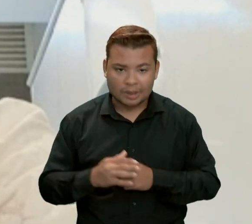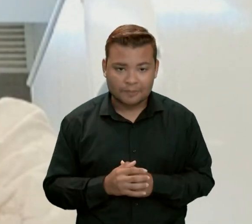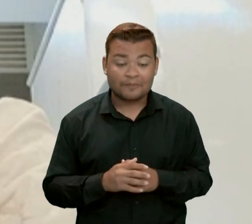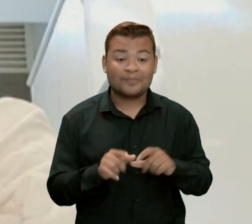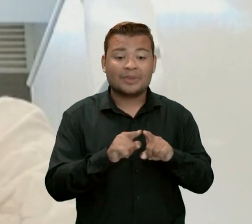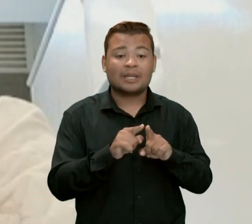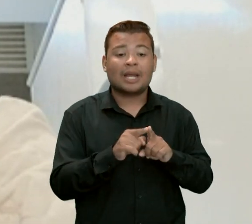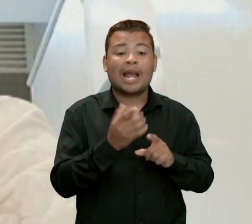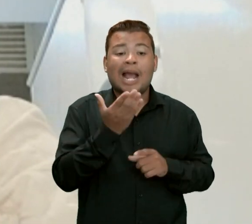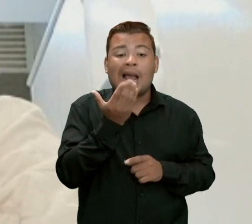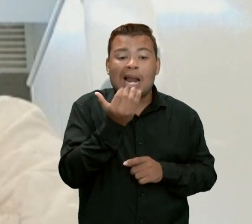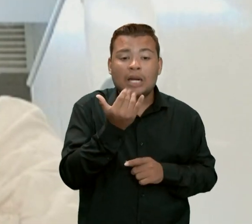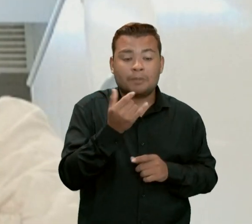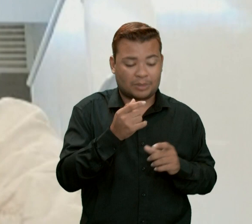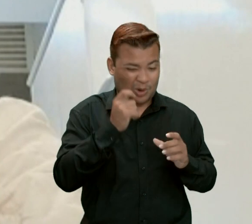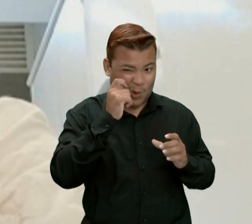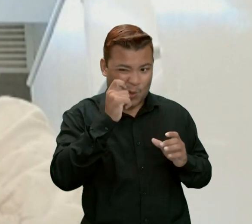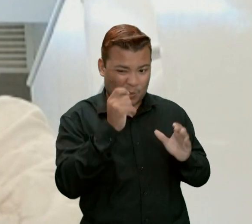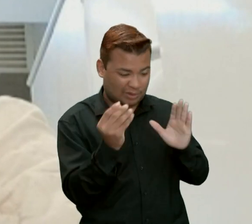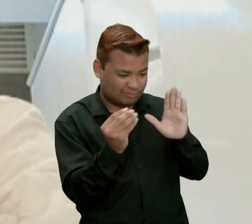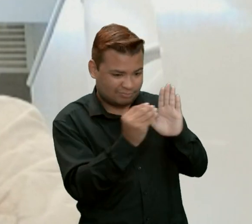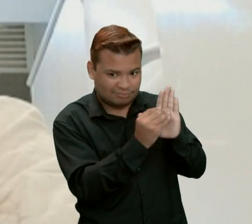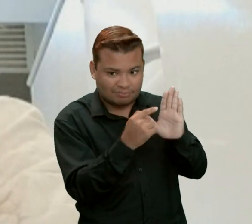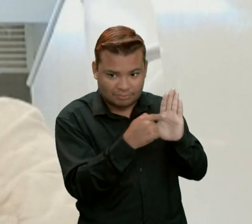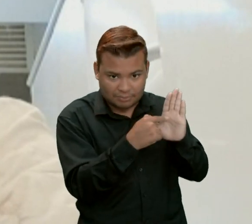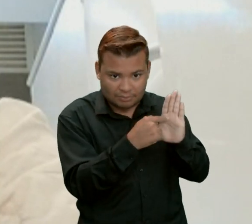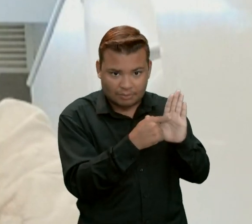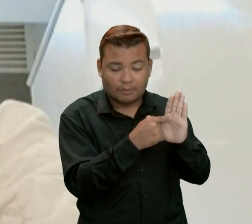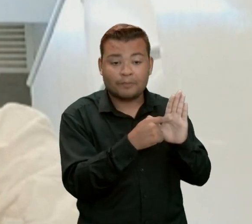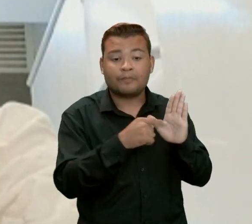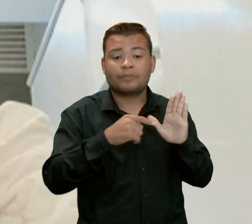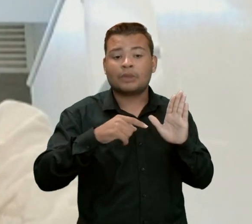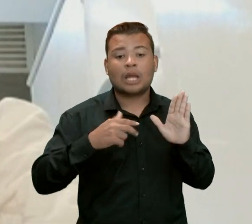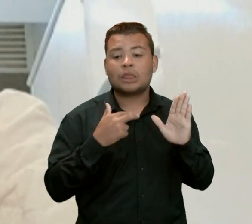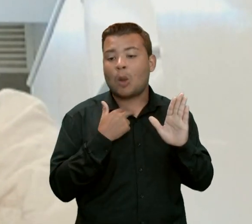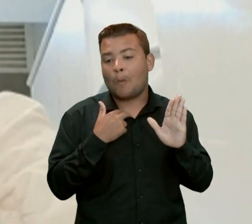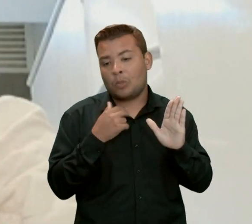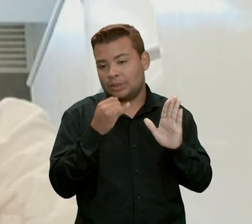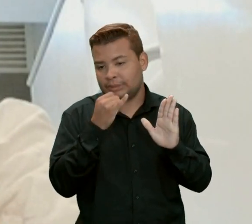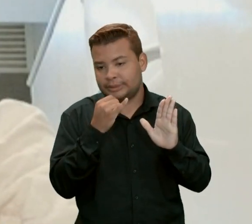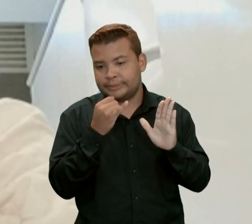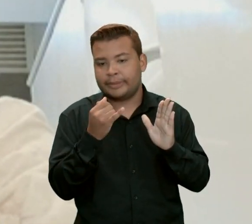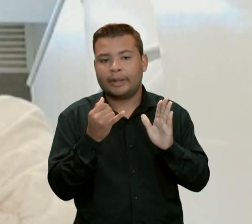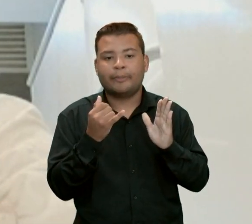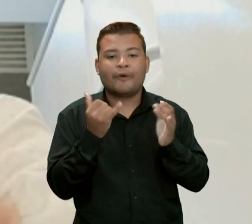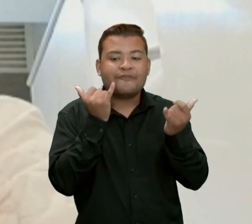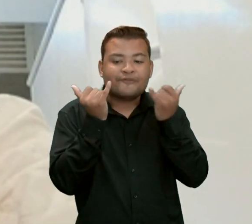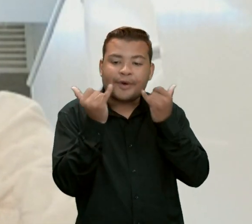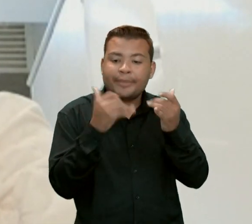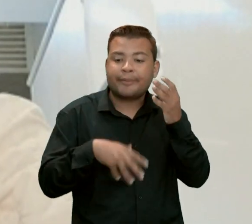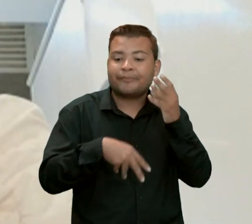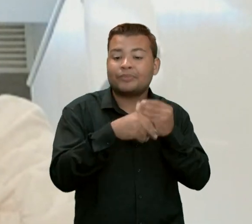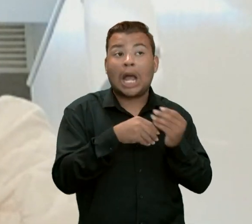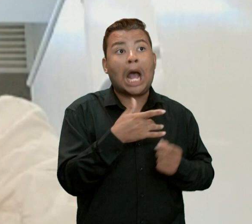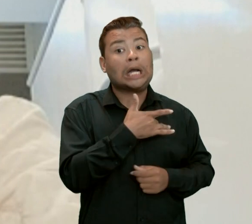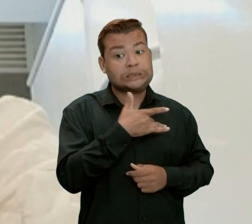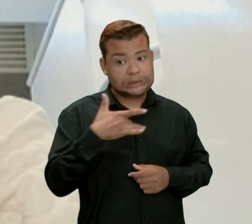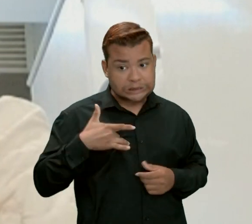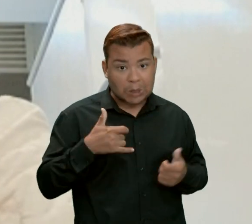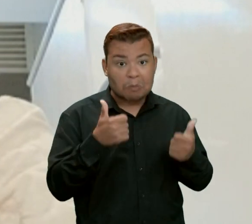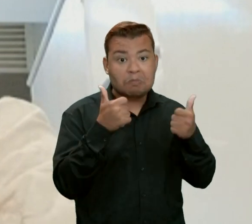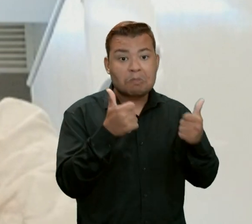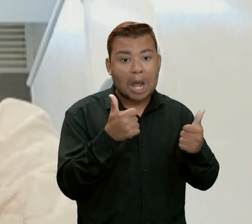teor de açúcar, ele não pode ter uma informação complementar dizendo que ele é saudável, que ele é em relação